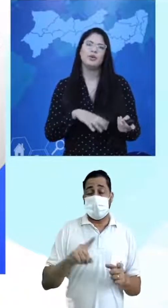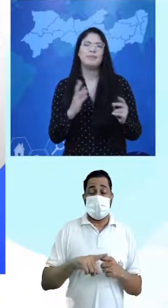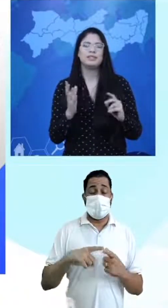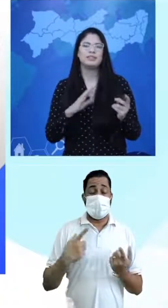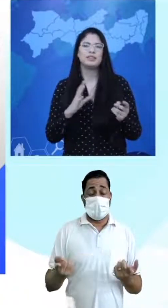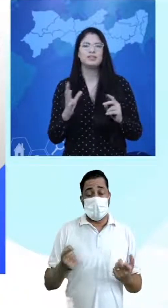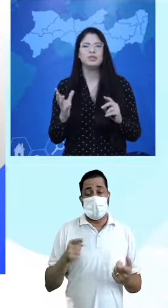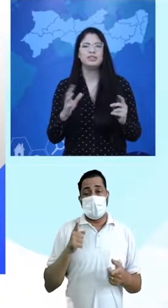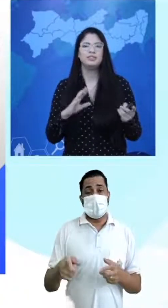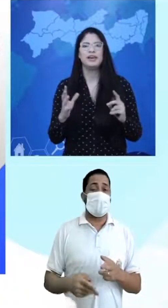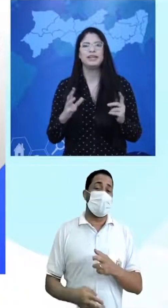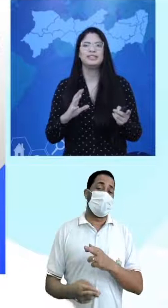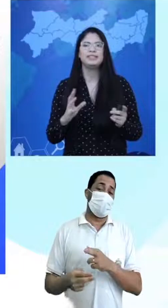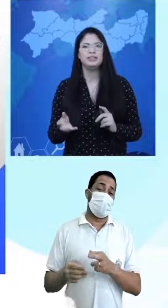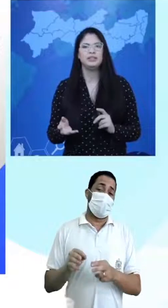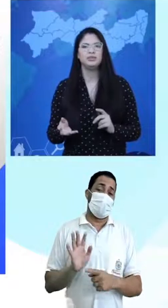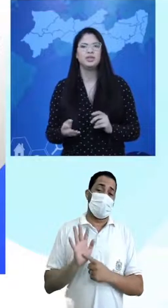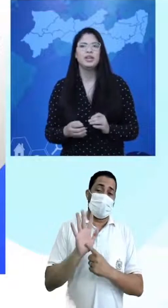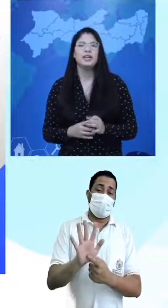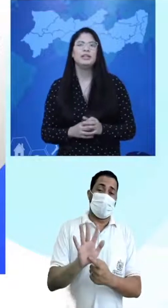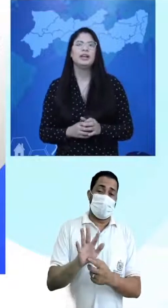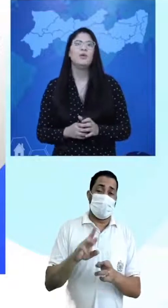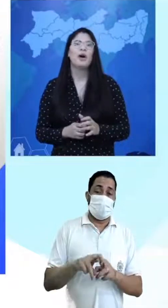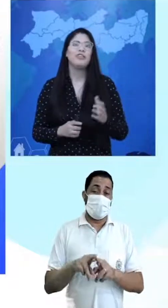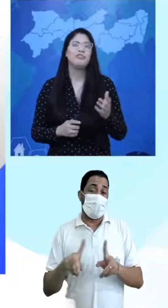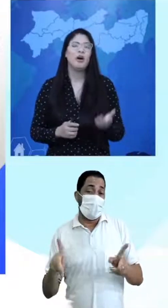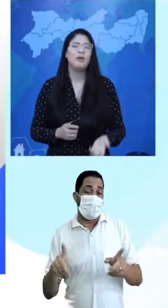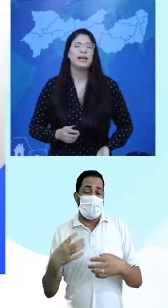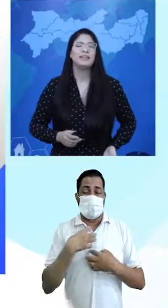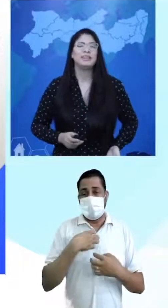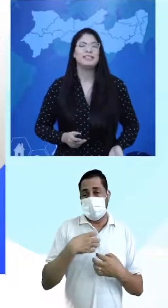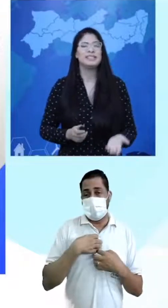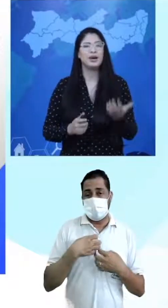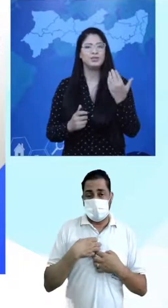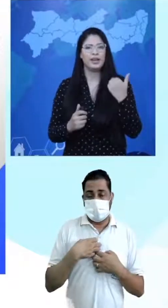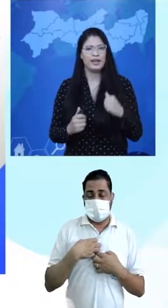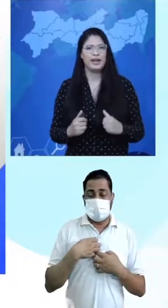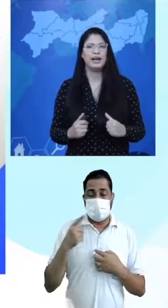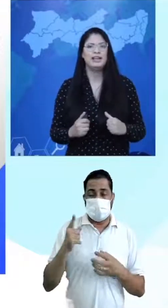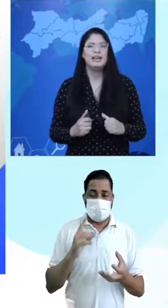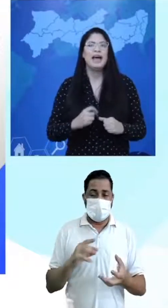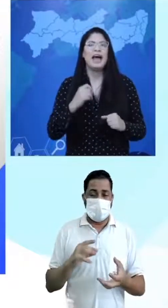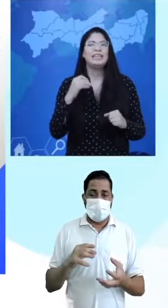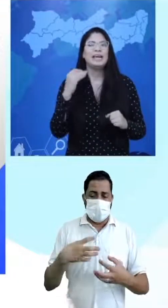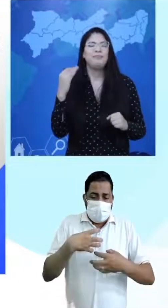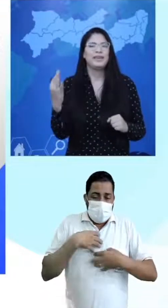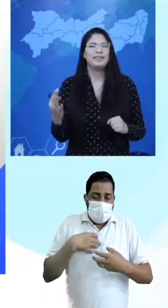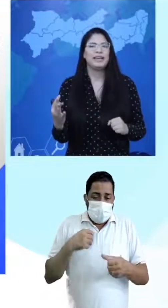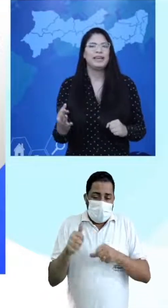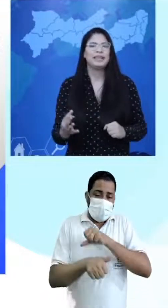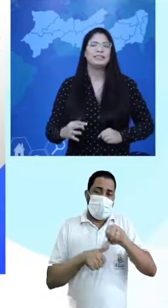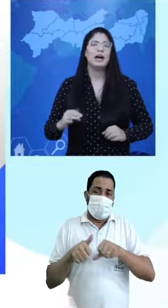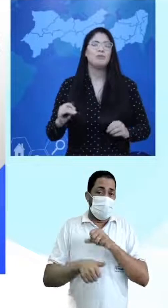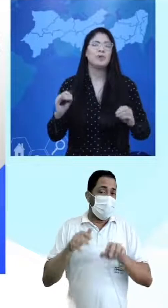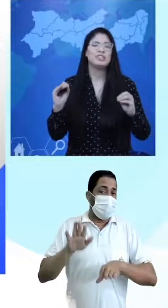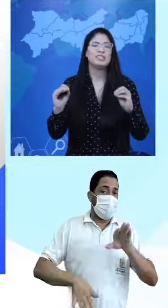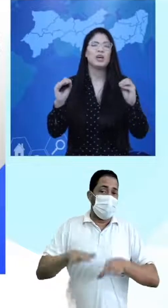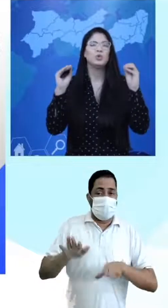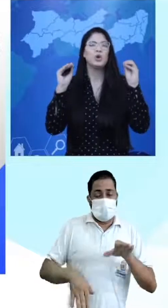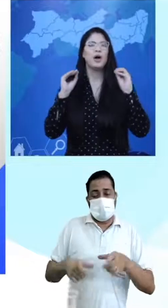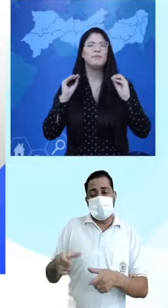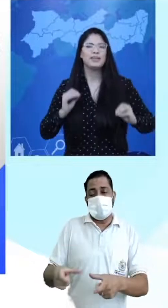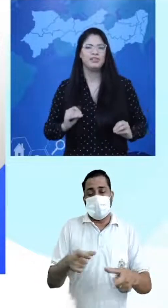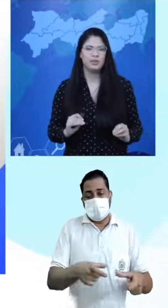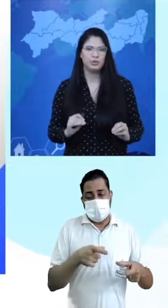são representações em diferentes sentidos. Então, a forma ela vai se alterar a depender da posição